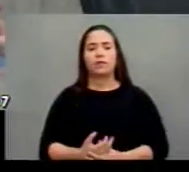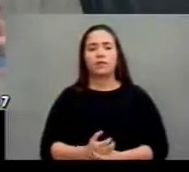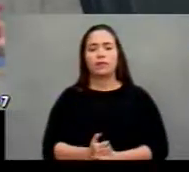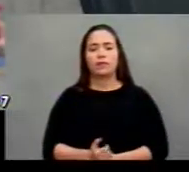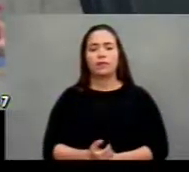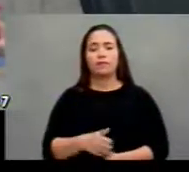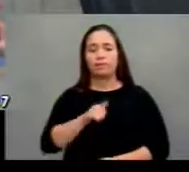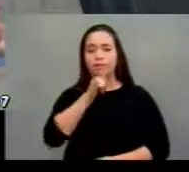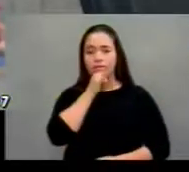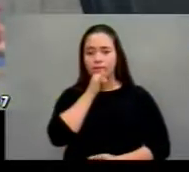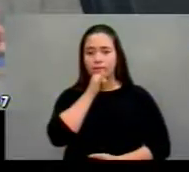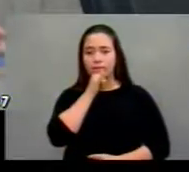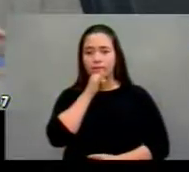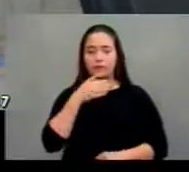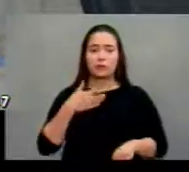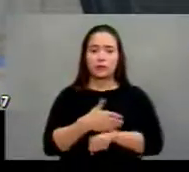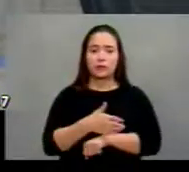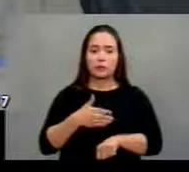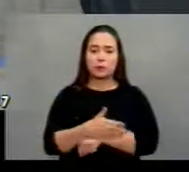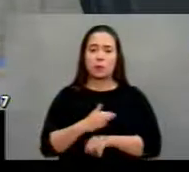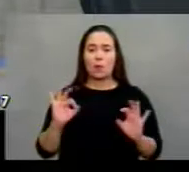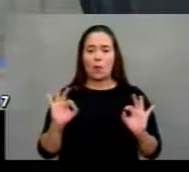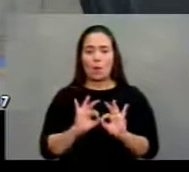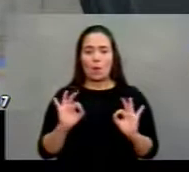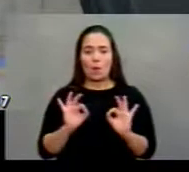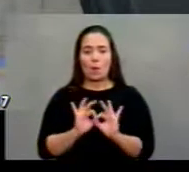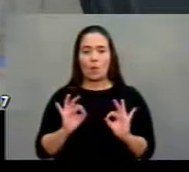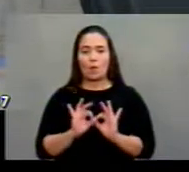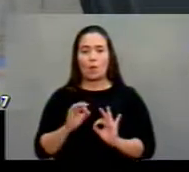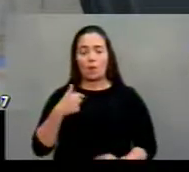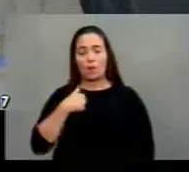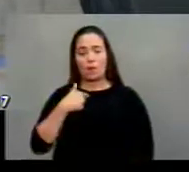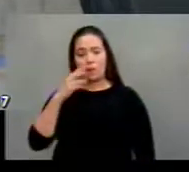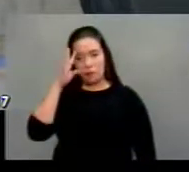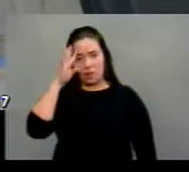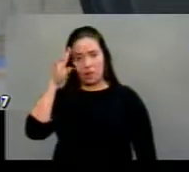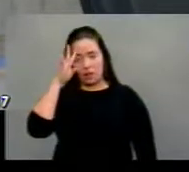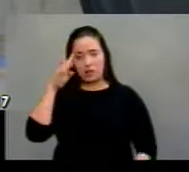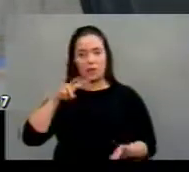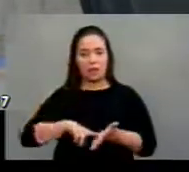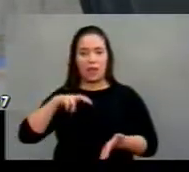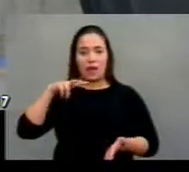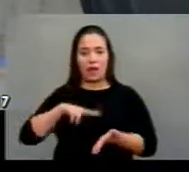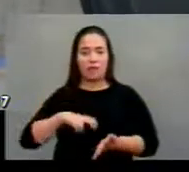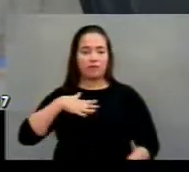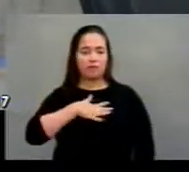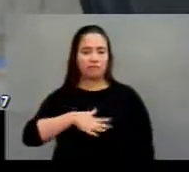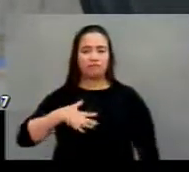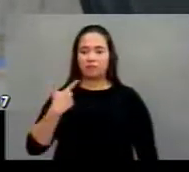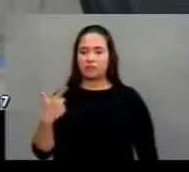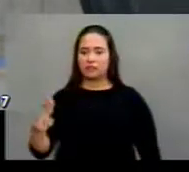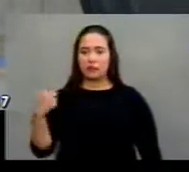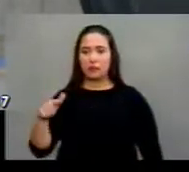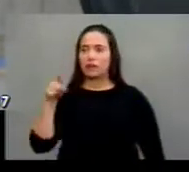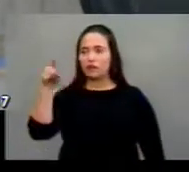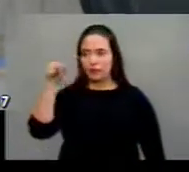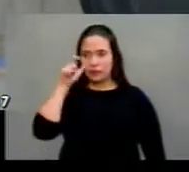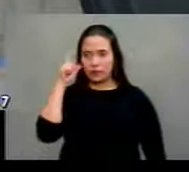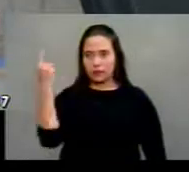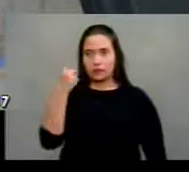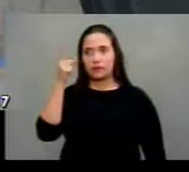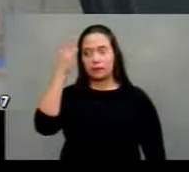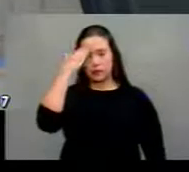contribuição. Infelizmente não participou. Eu entendo que não se tem o que comemorar, e Vossa Excelência, o Estado sabe que